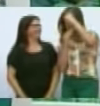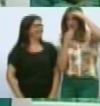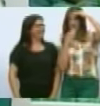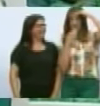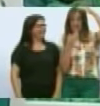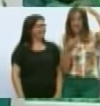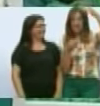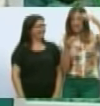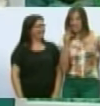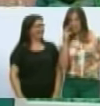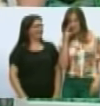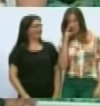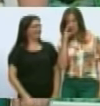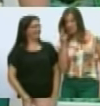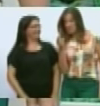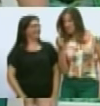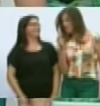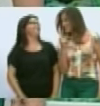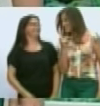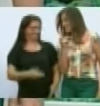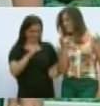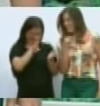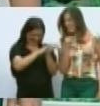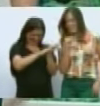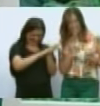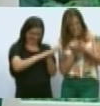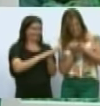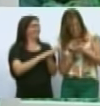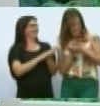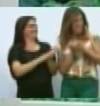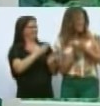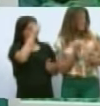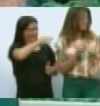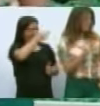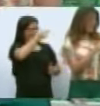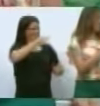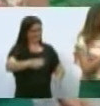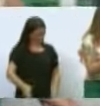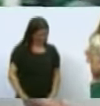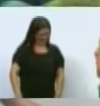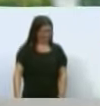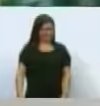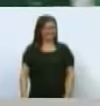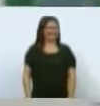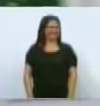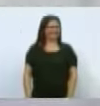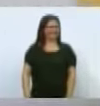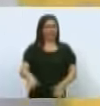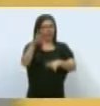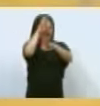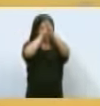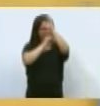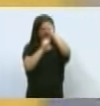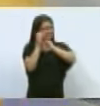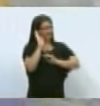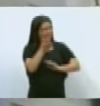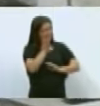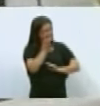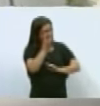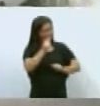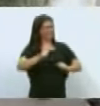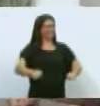Olha, gente. Obrigada, Rosana. Aí, viu? Já tô aprendendo. Ficou